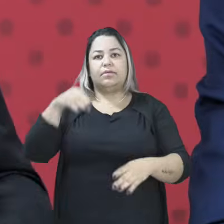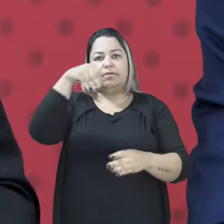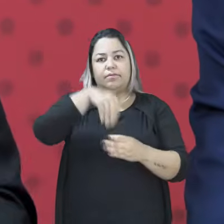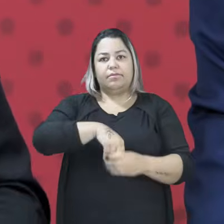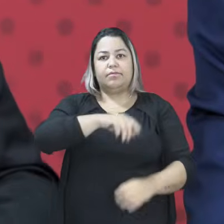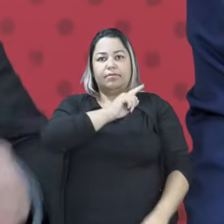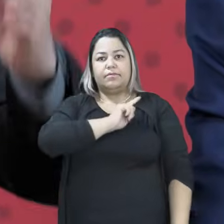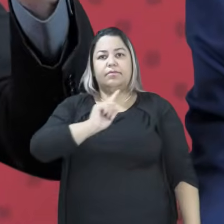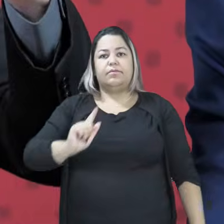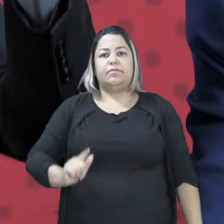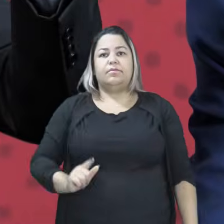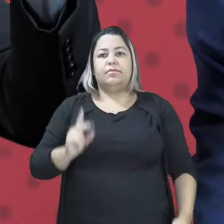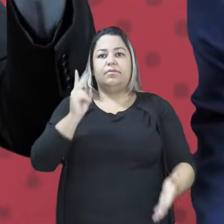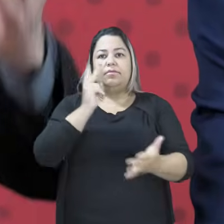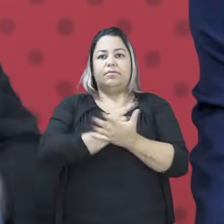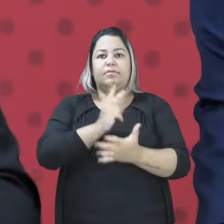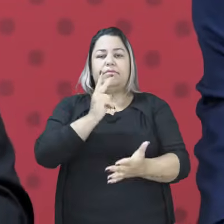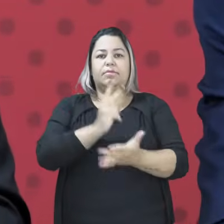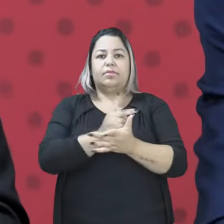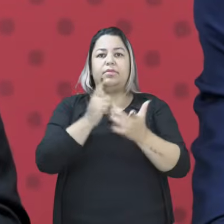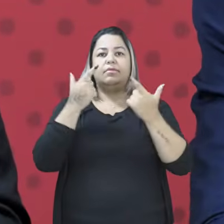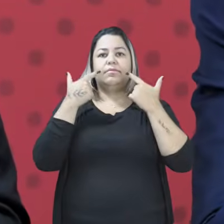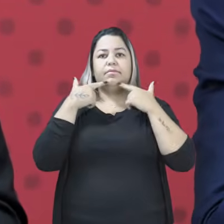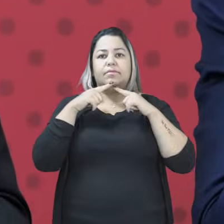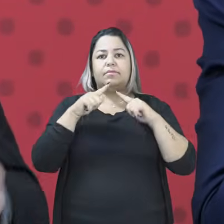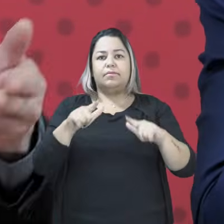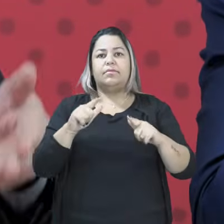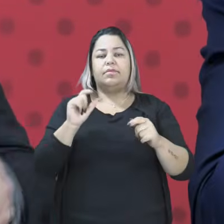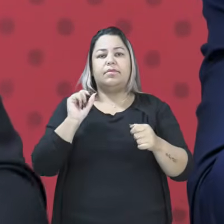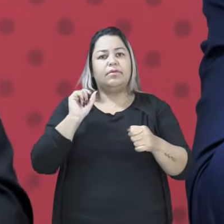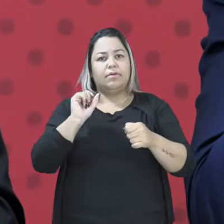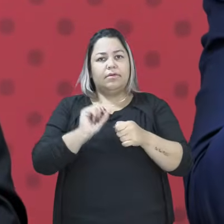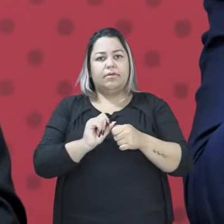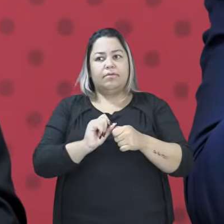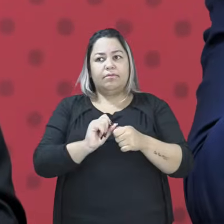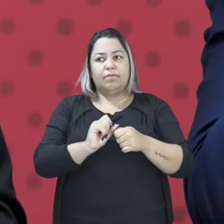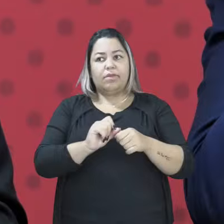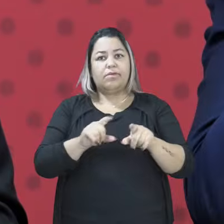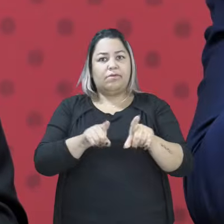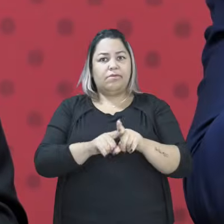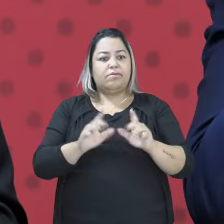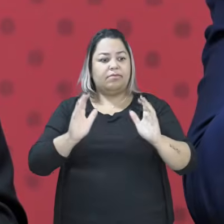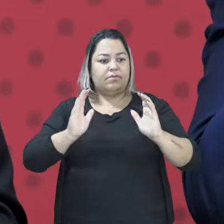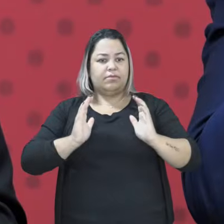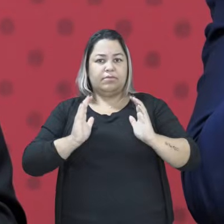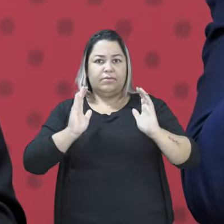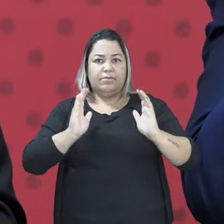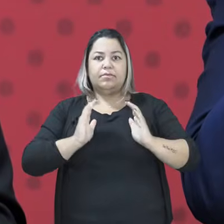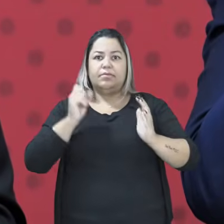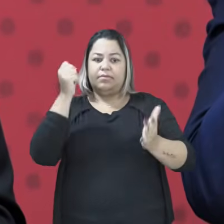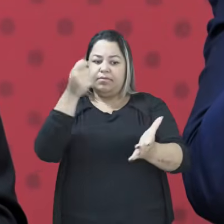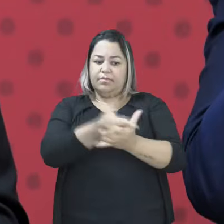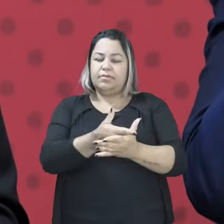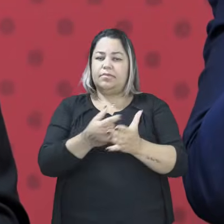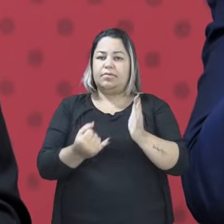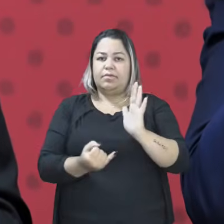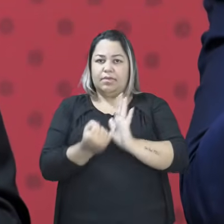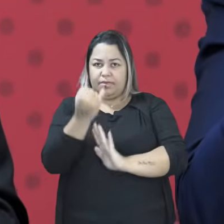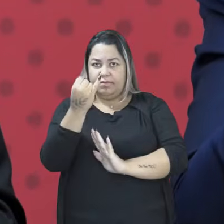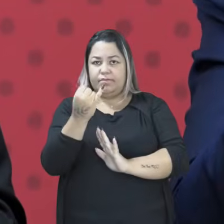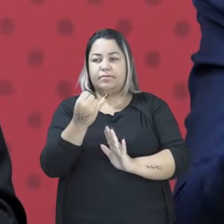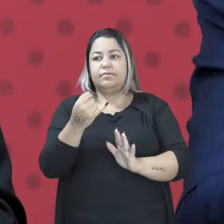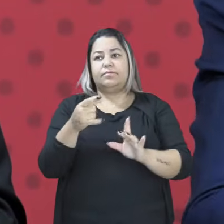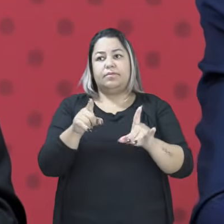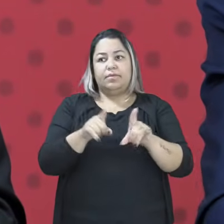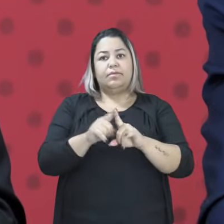da mesma linguagem, que tem a ver, fazer com que o andar de cima pague também impostos para